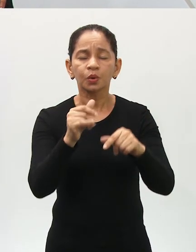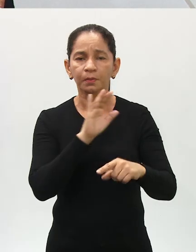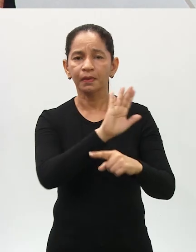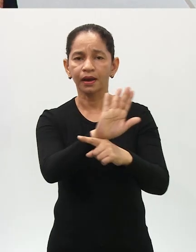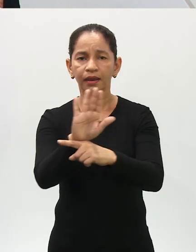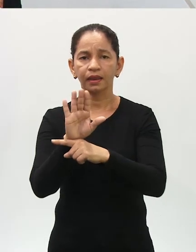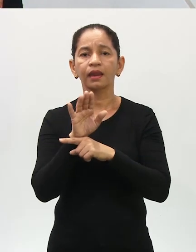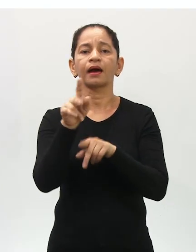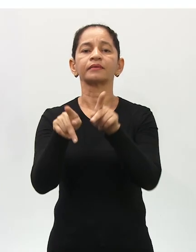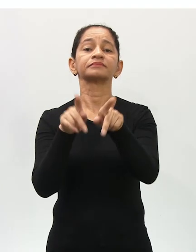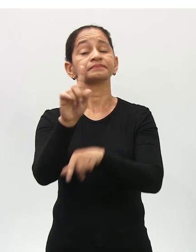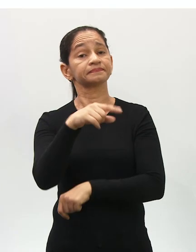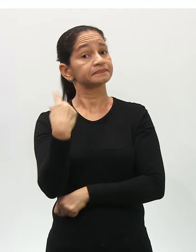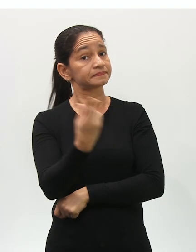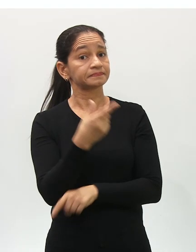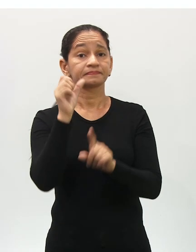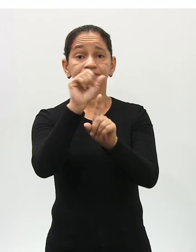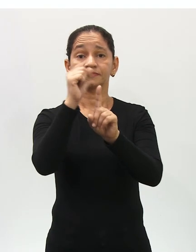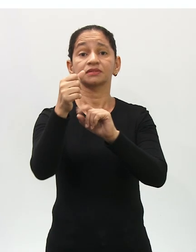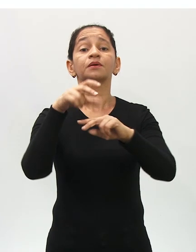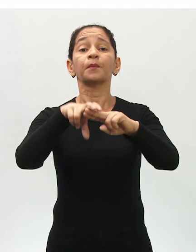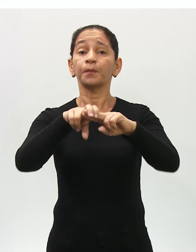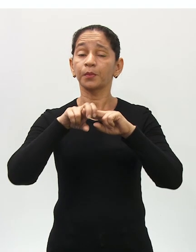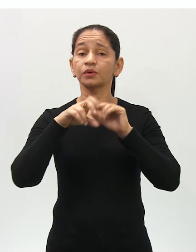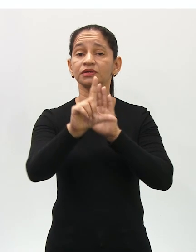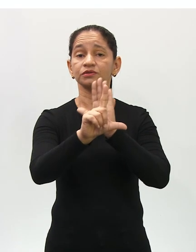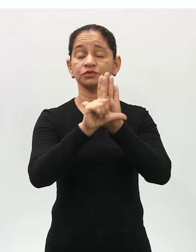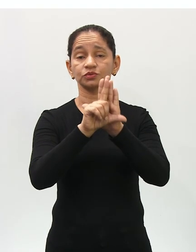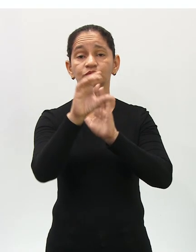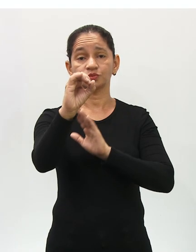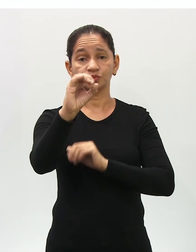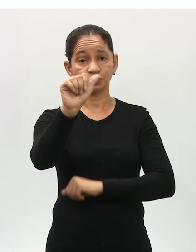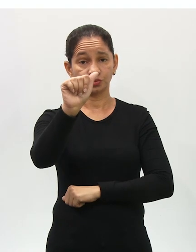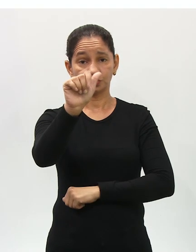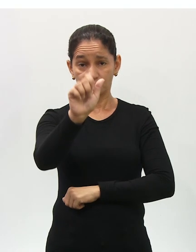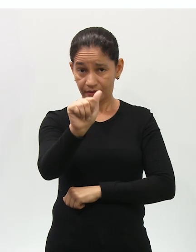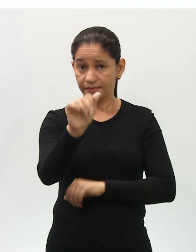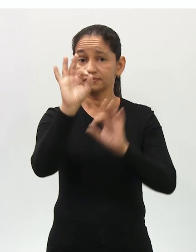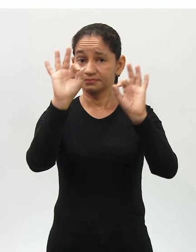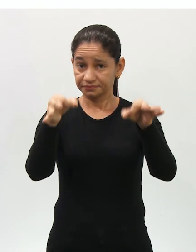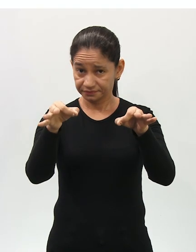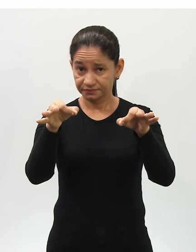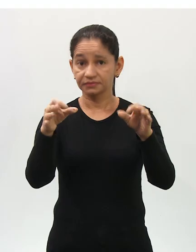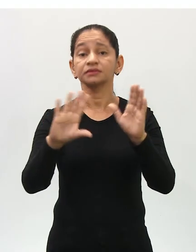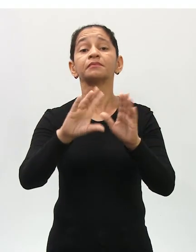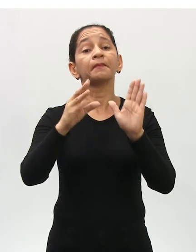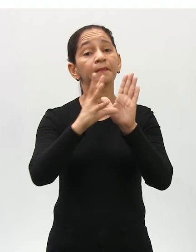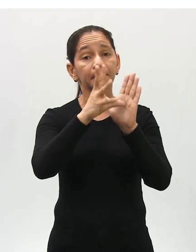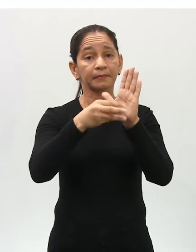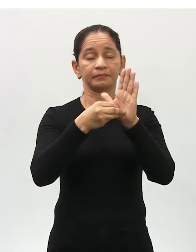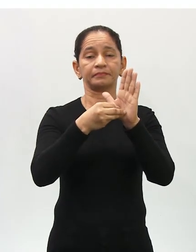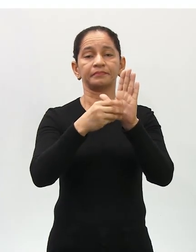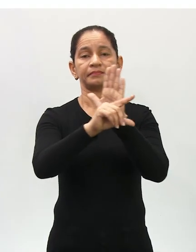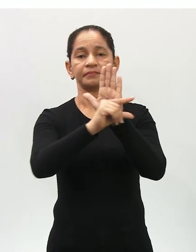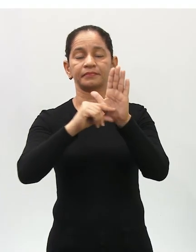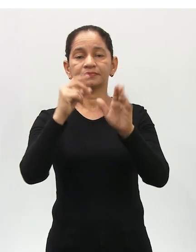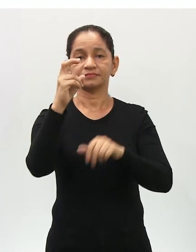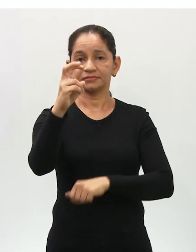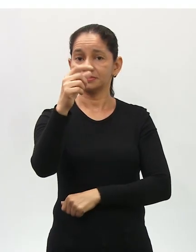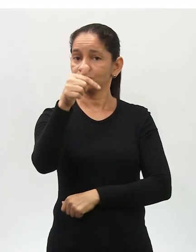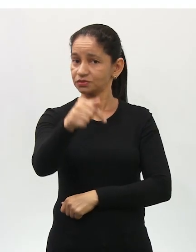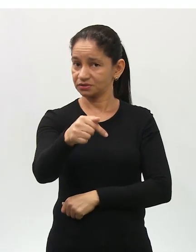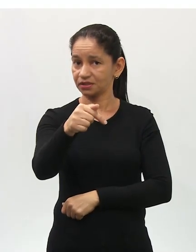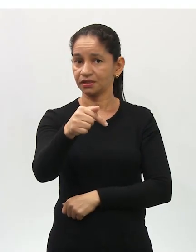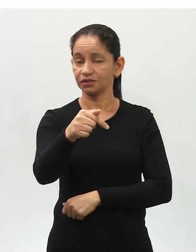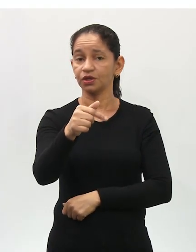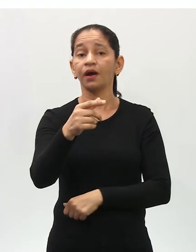à comunidade. Tá? Por isso elas devem estar previstas na lei orçamentária. Aí tem aqui uma ressalva, né? Que é o artigo 57